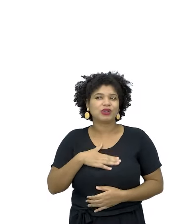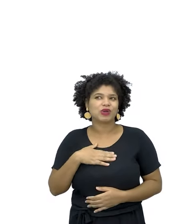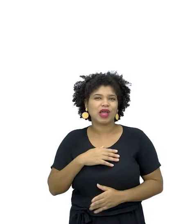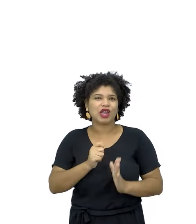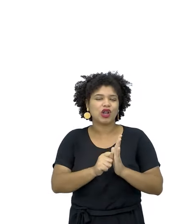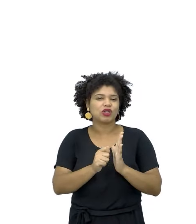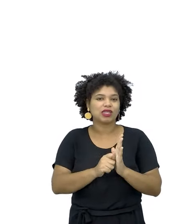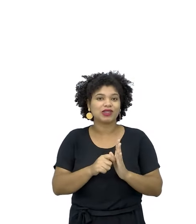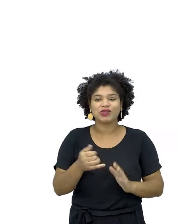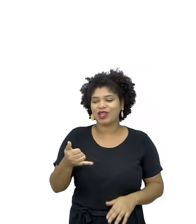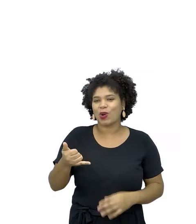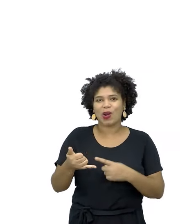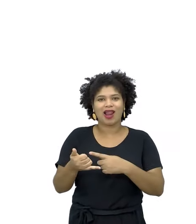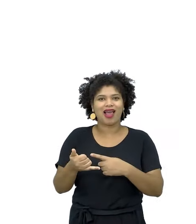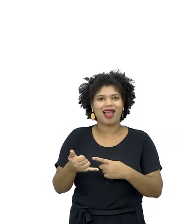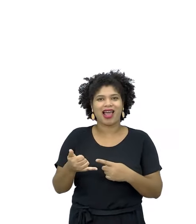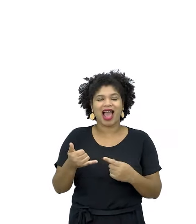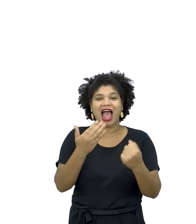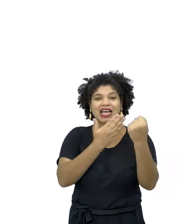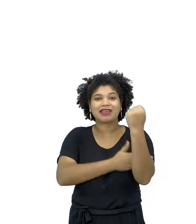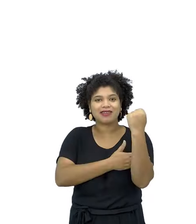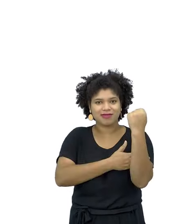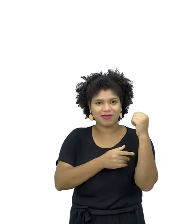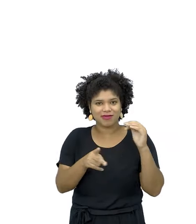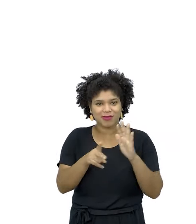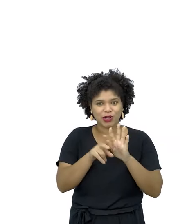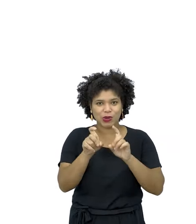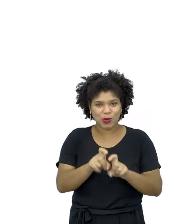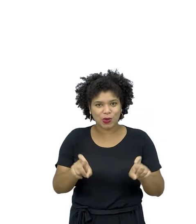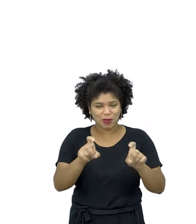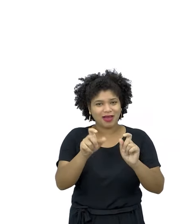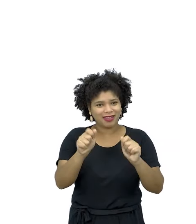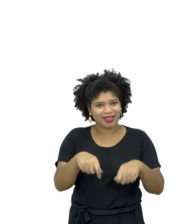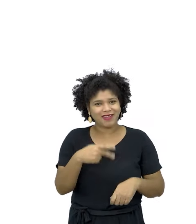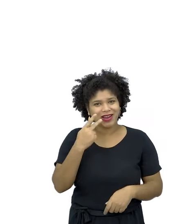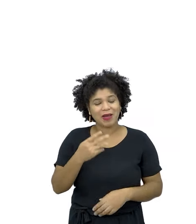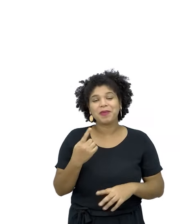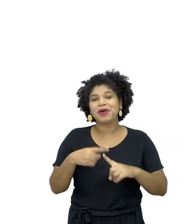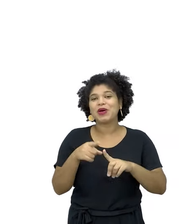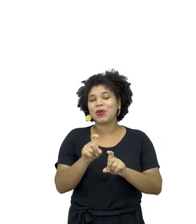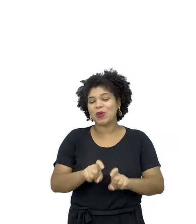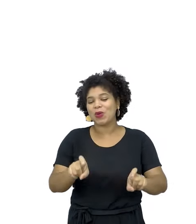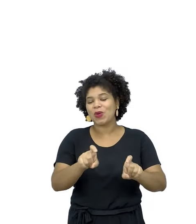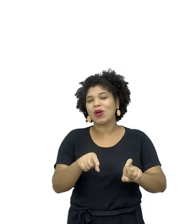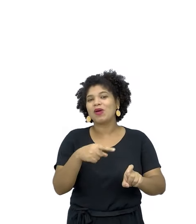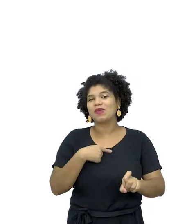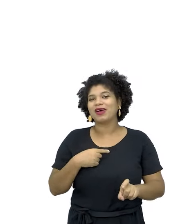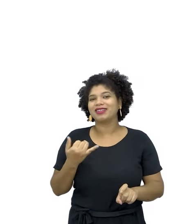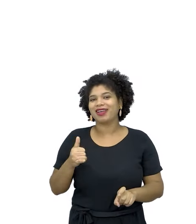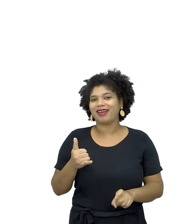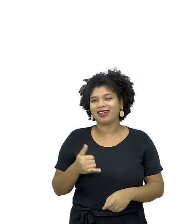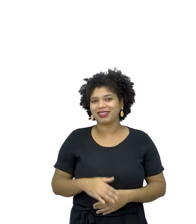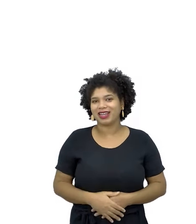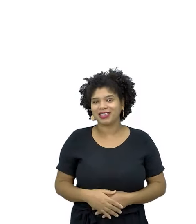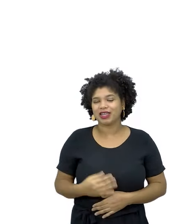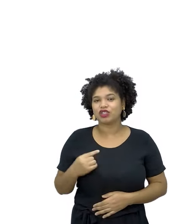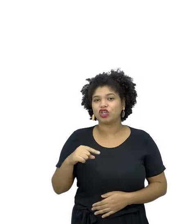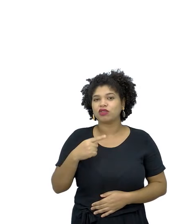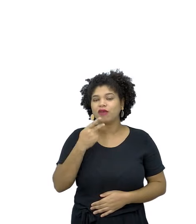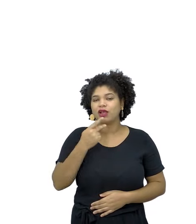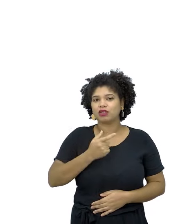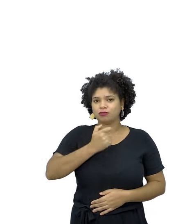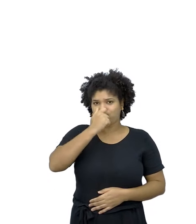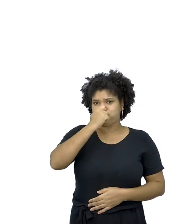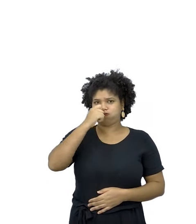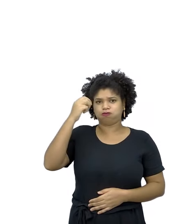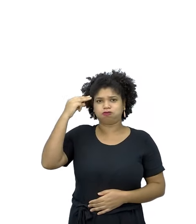De celular, de arquivos, de computador. Vamos falar de trocas. Por que quando o computador eu compro um celular, ele enche a memória? O que significa?